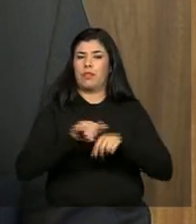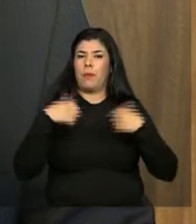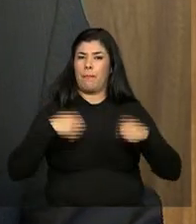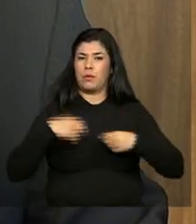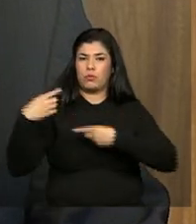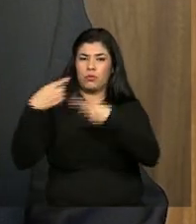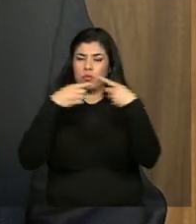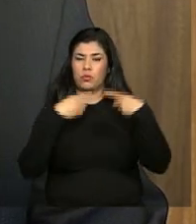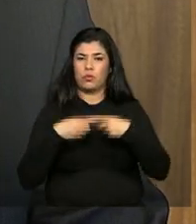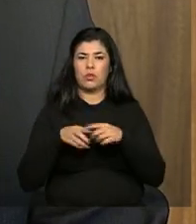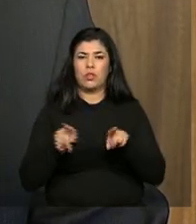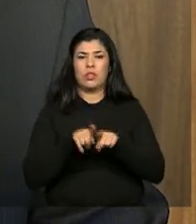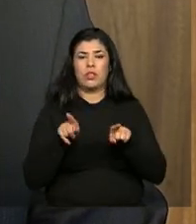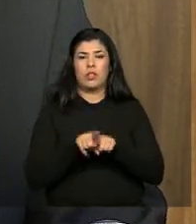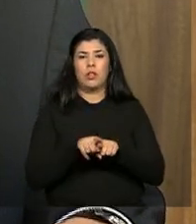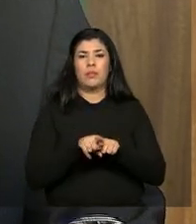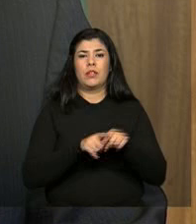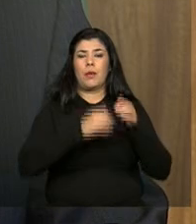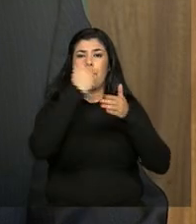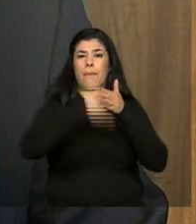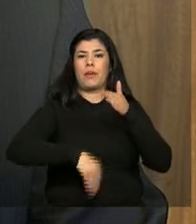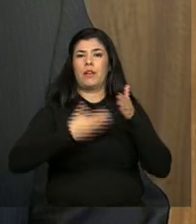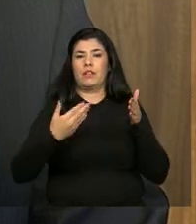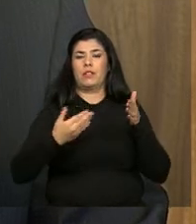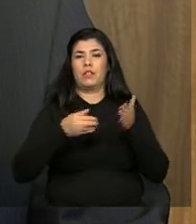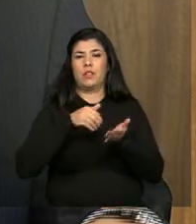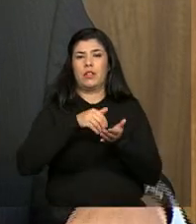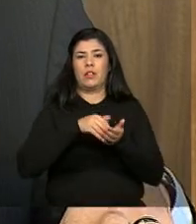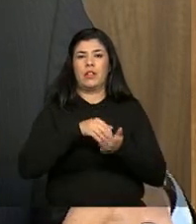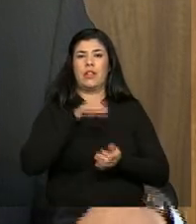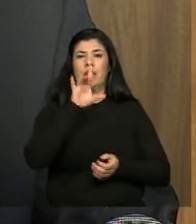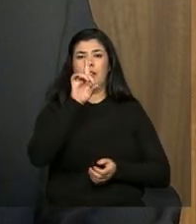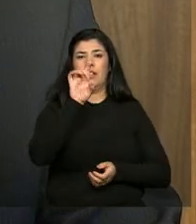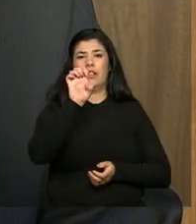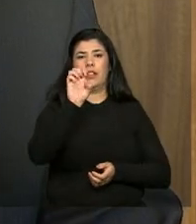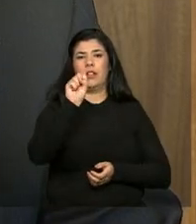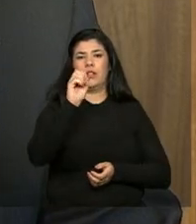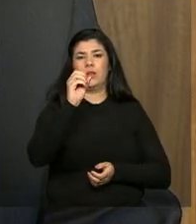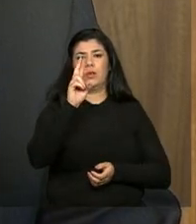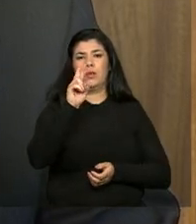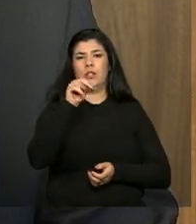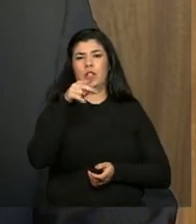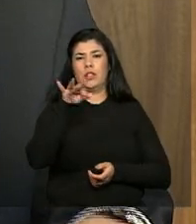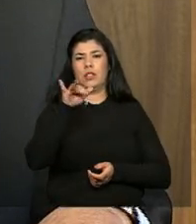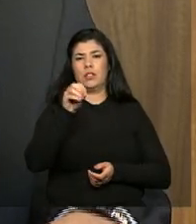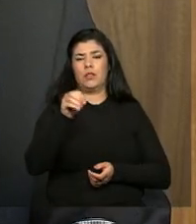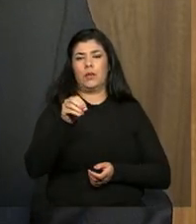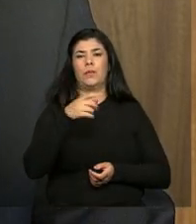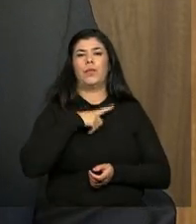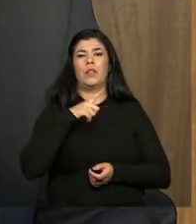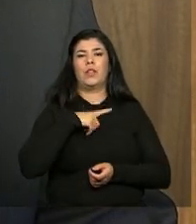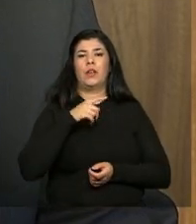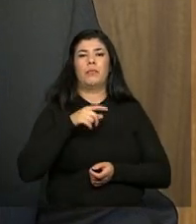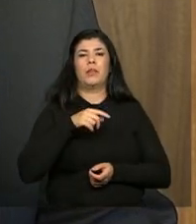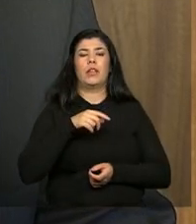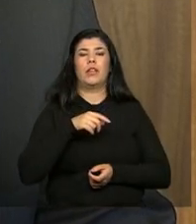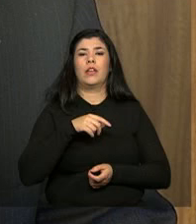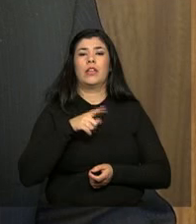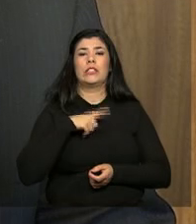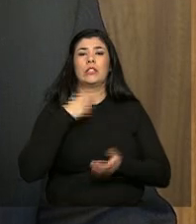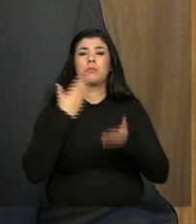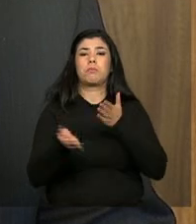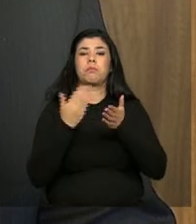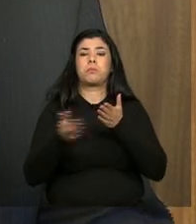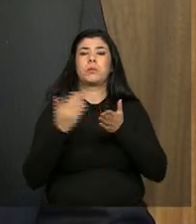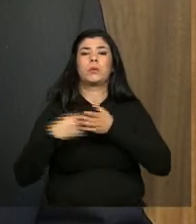assim como a desoneração de folha foi a medida é importante havia um câmbio muito apreciado a indústria brasileira tá perdendo